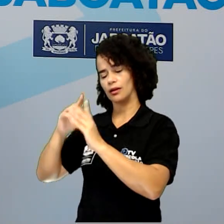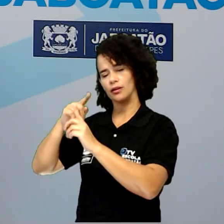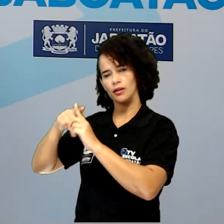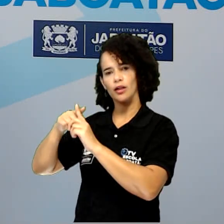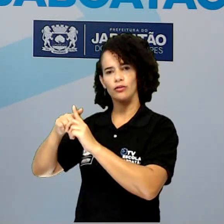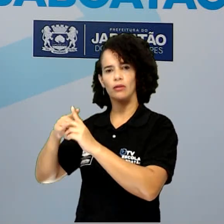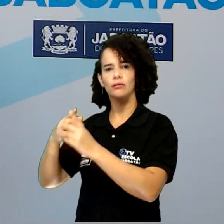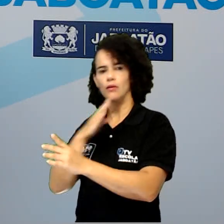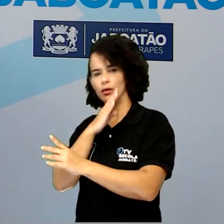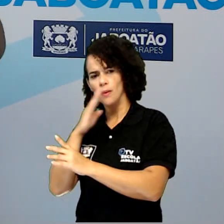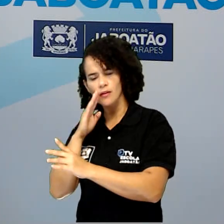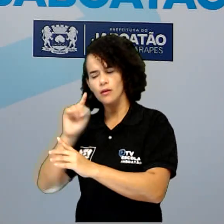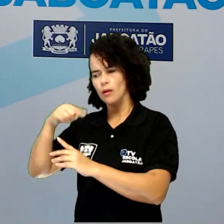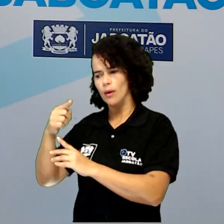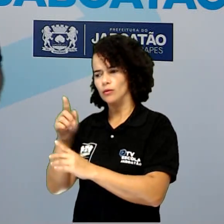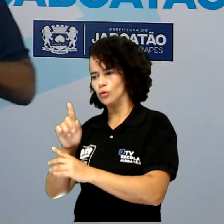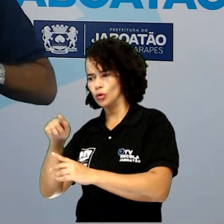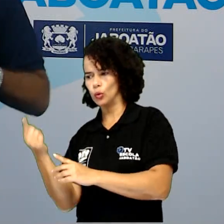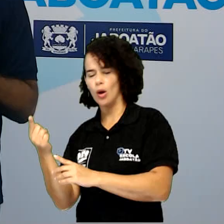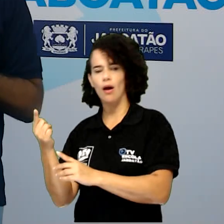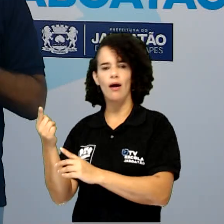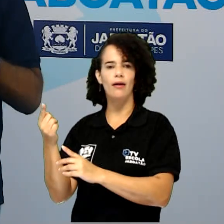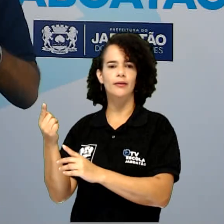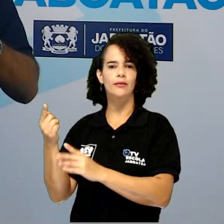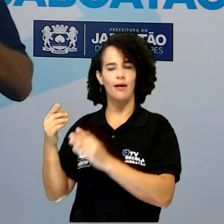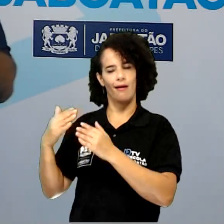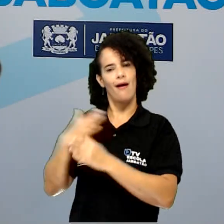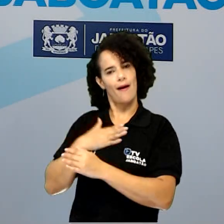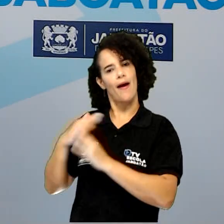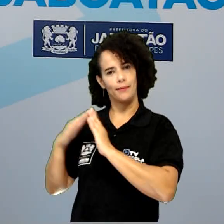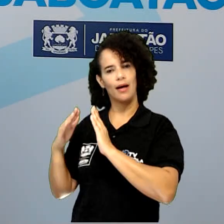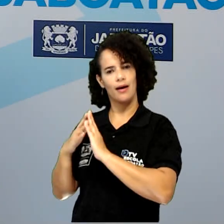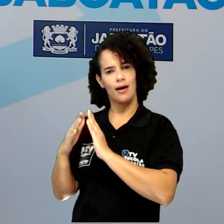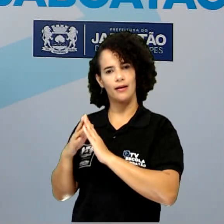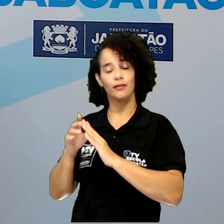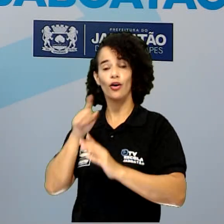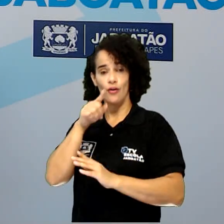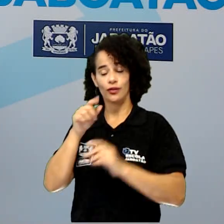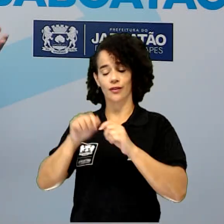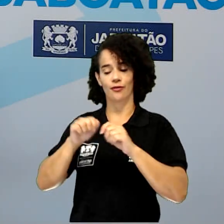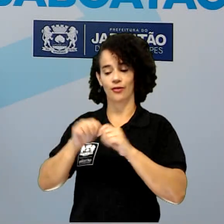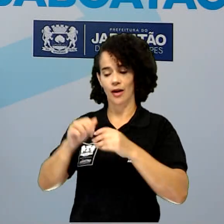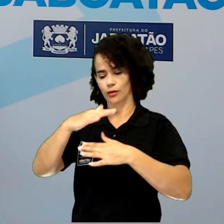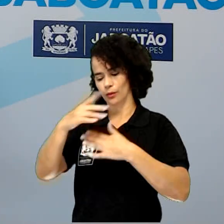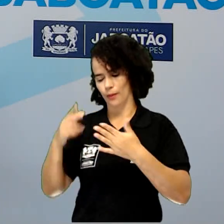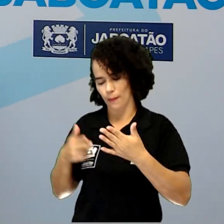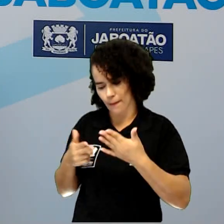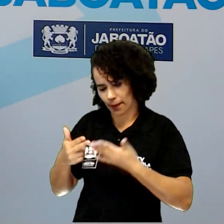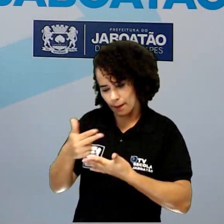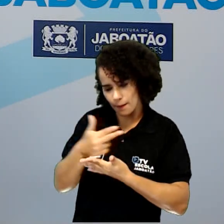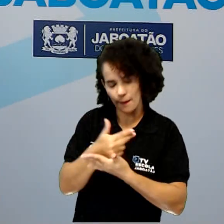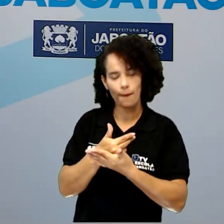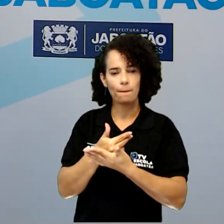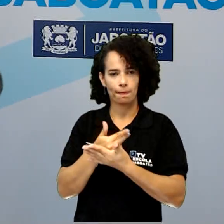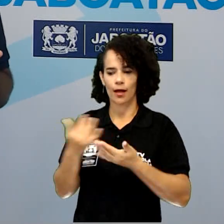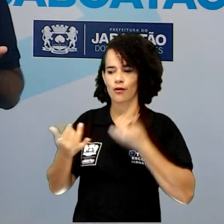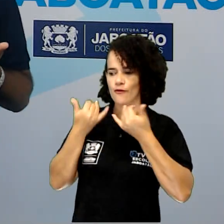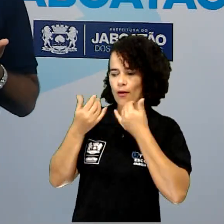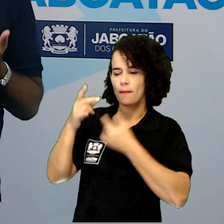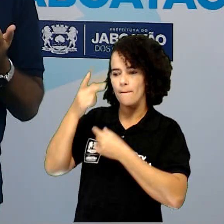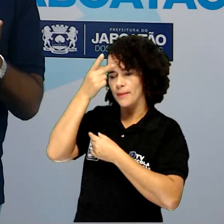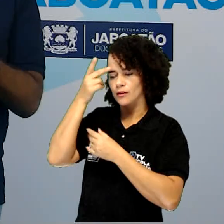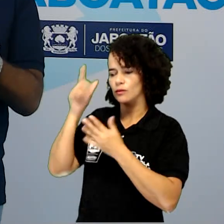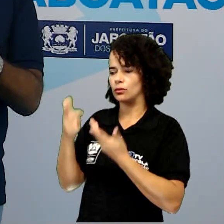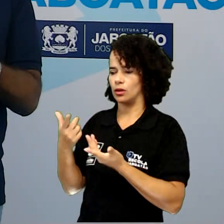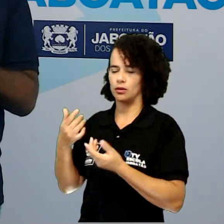outro lado é a minha casa. Você faz um mapa ali e informa a pessoa que talvez não tenha um celular para poder se guiar.